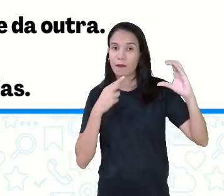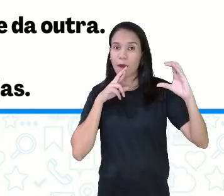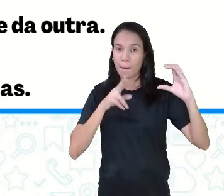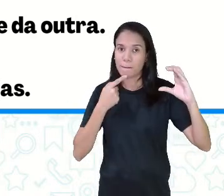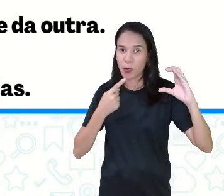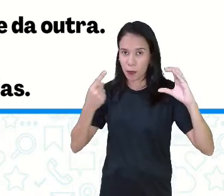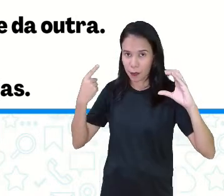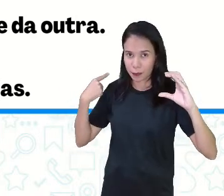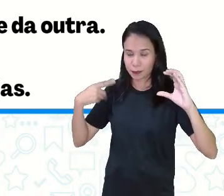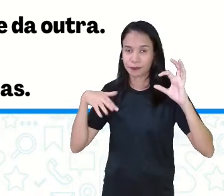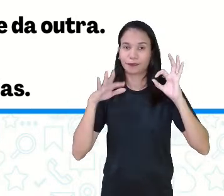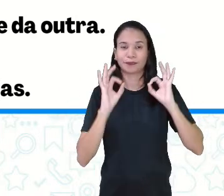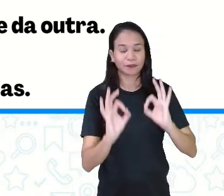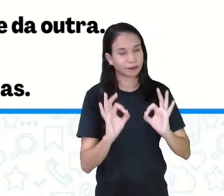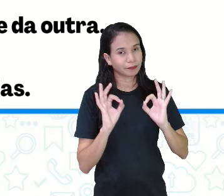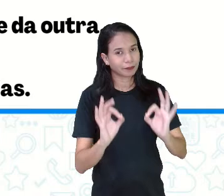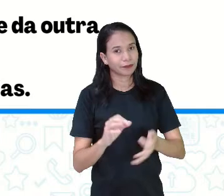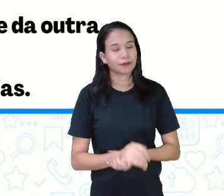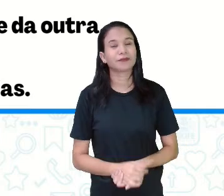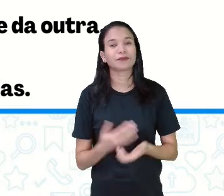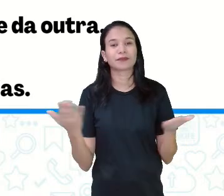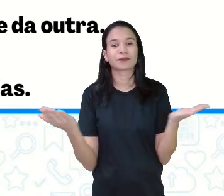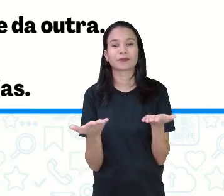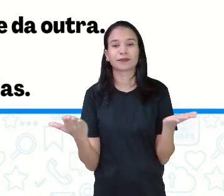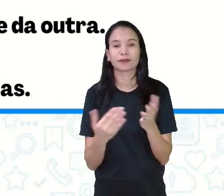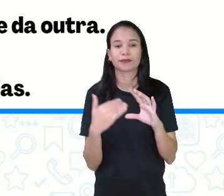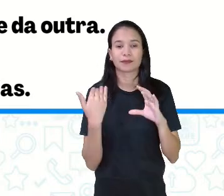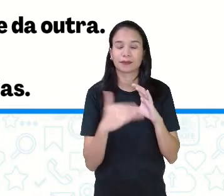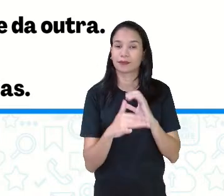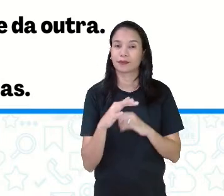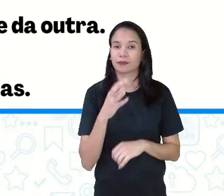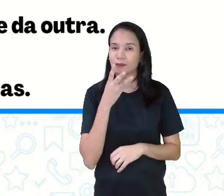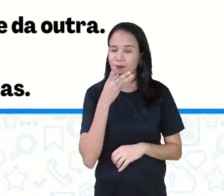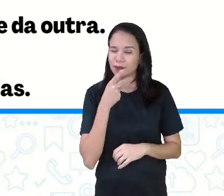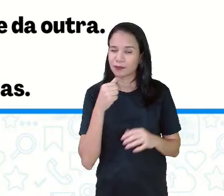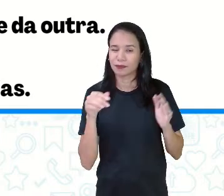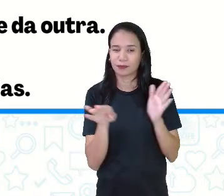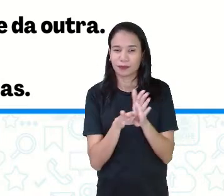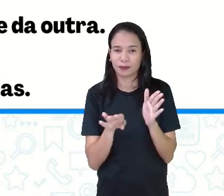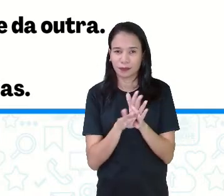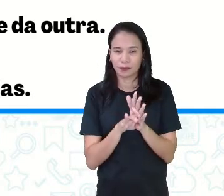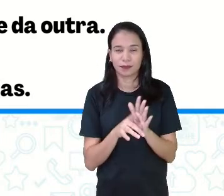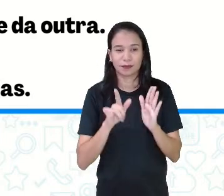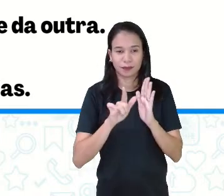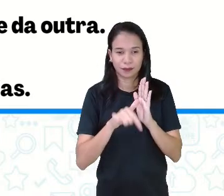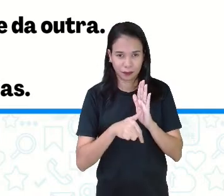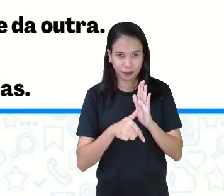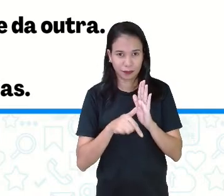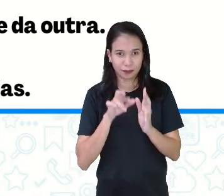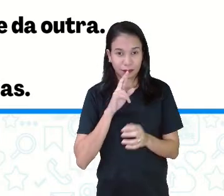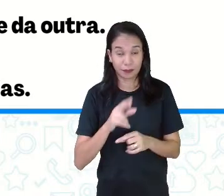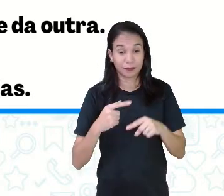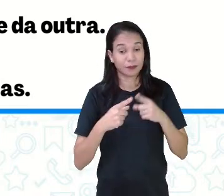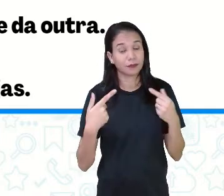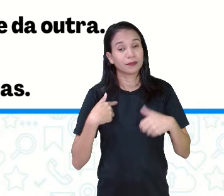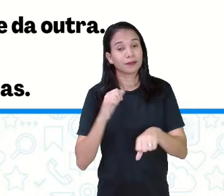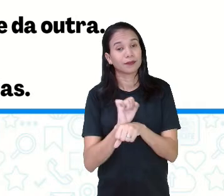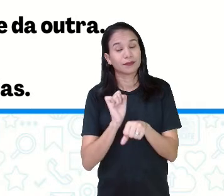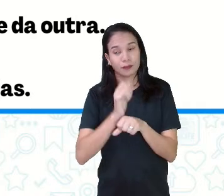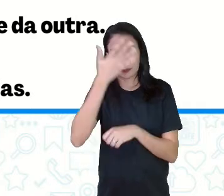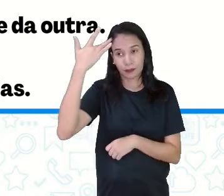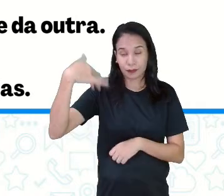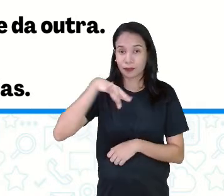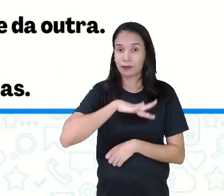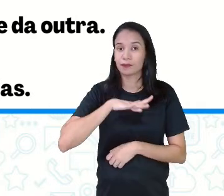resposta passada, viu? Aí chegou agora, acho que um pouquinho com atraso. Mas eu estou esperando o restante,